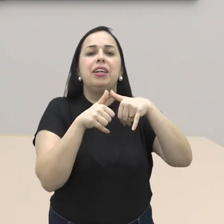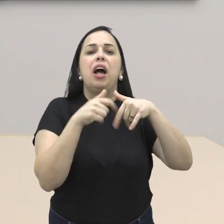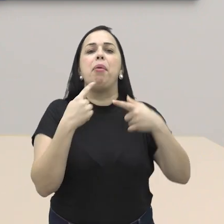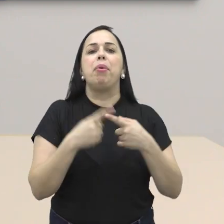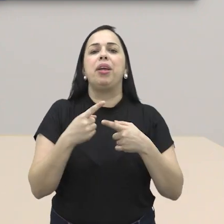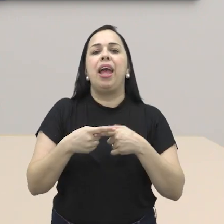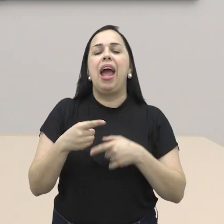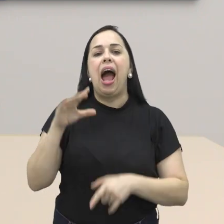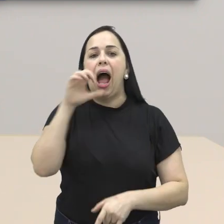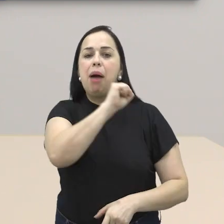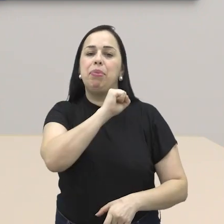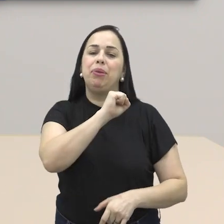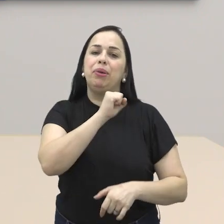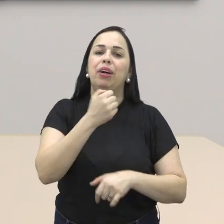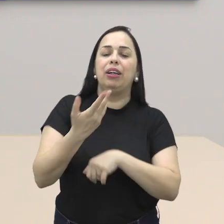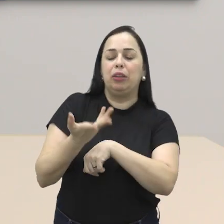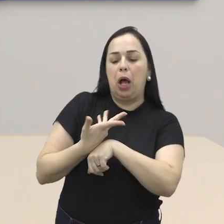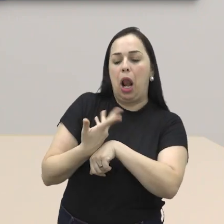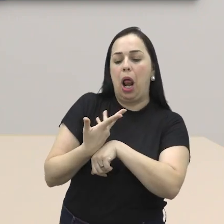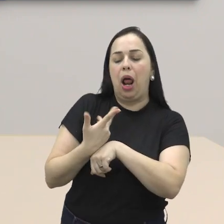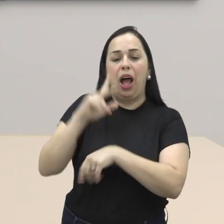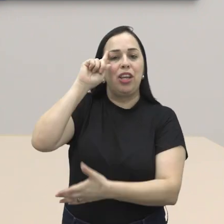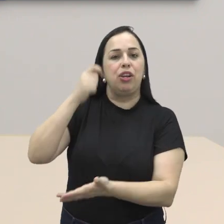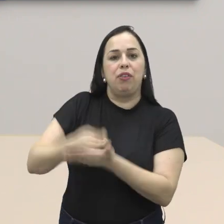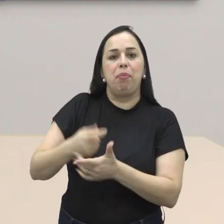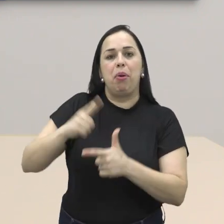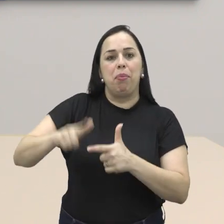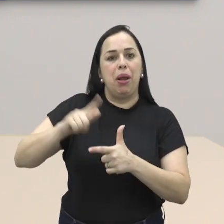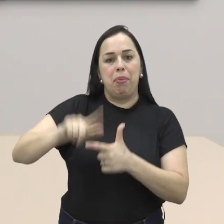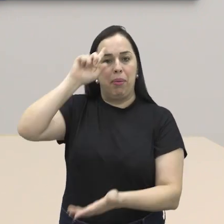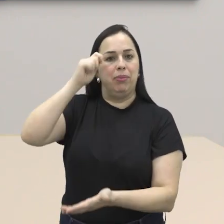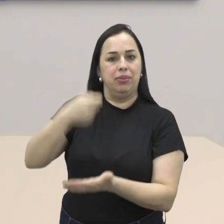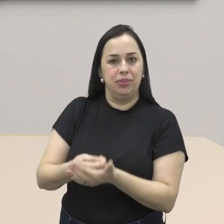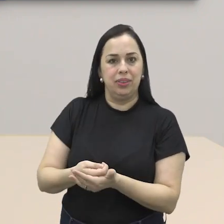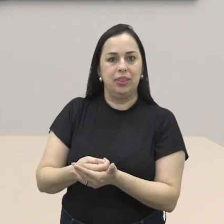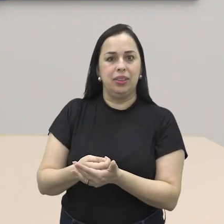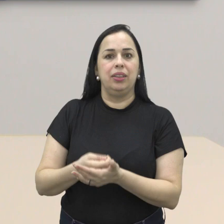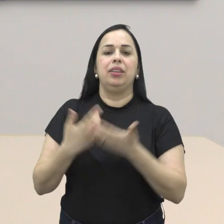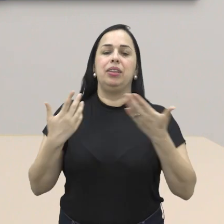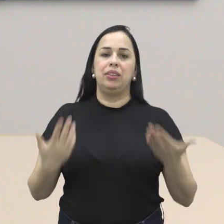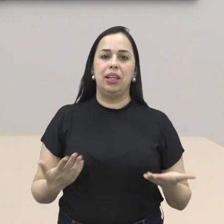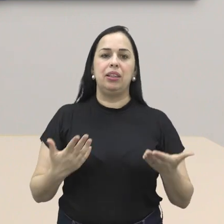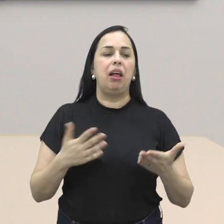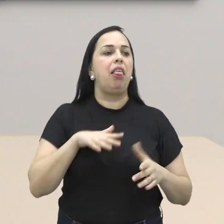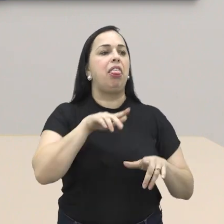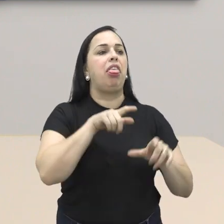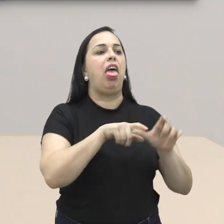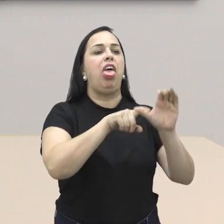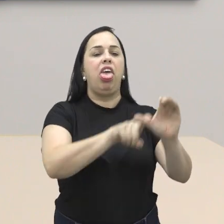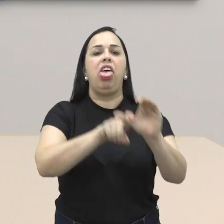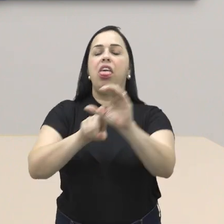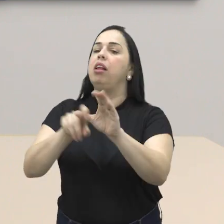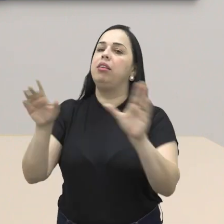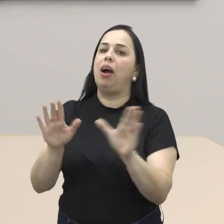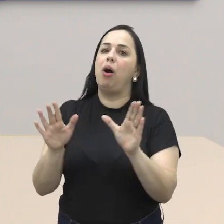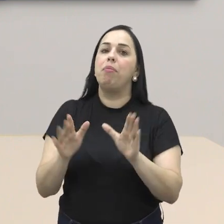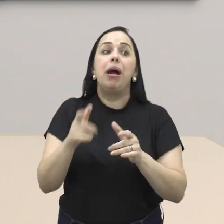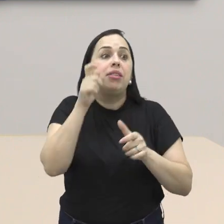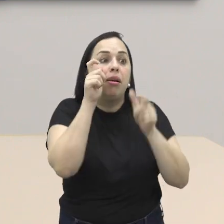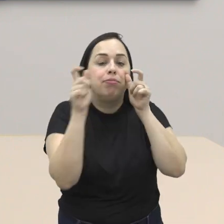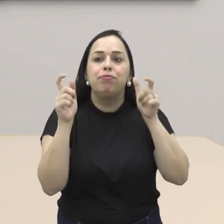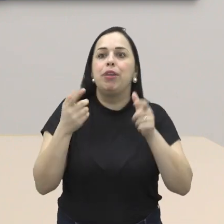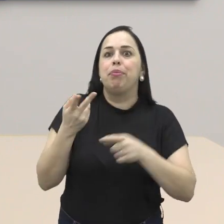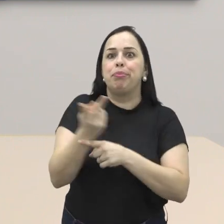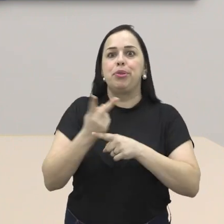ganho de rapidez nas soluções propostas. A arte de ser interessante e não de ser interesseiro em redes de apoio que